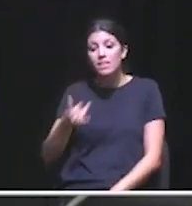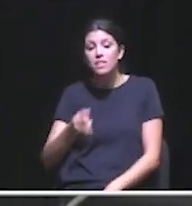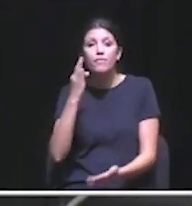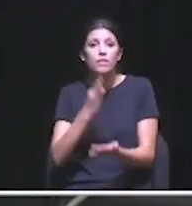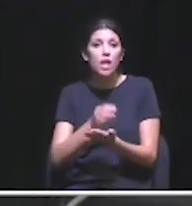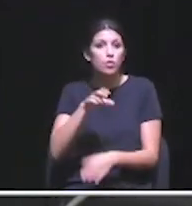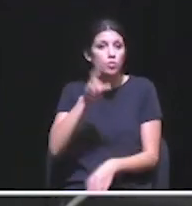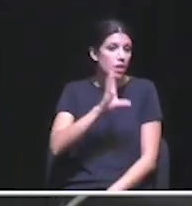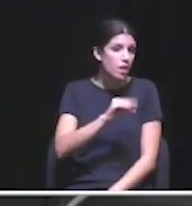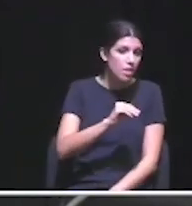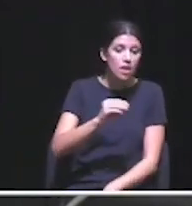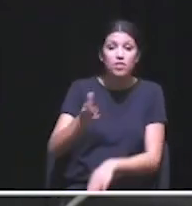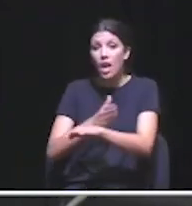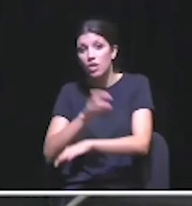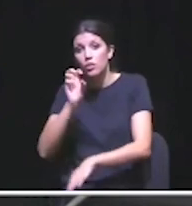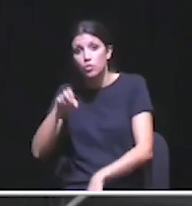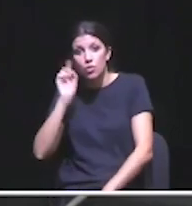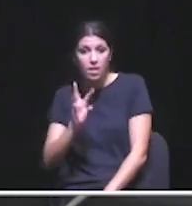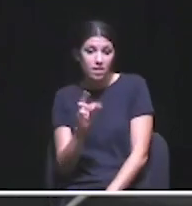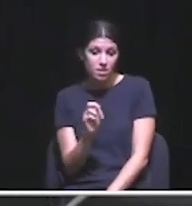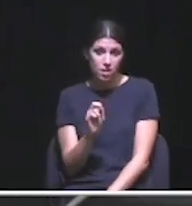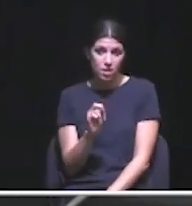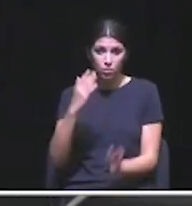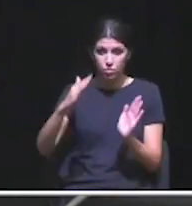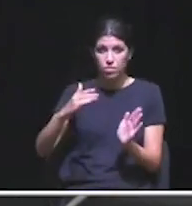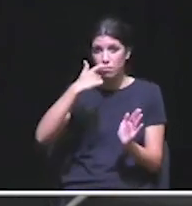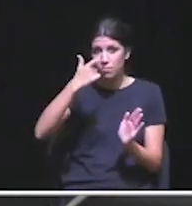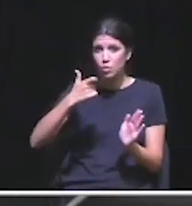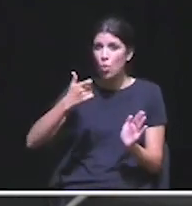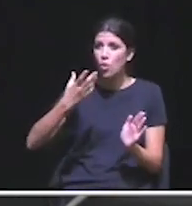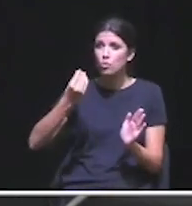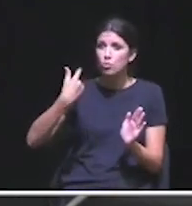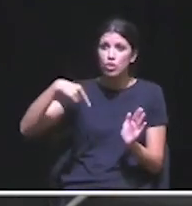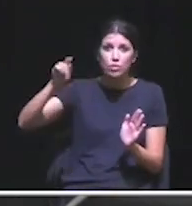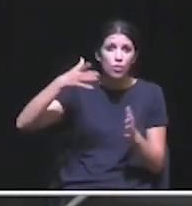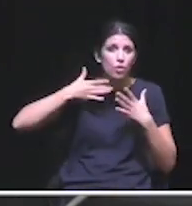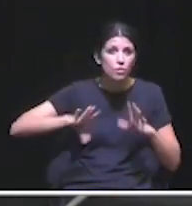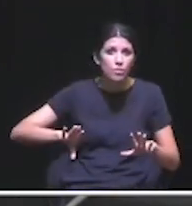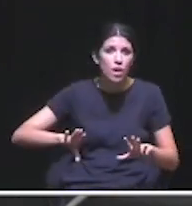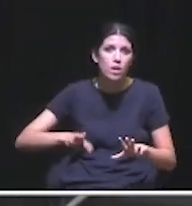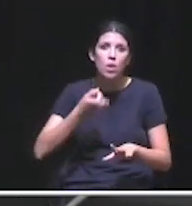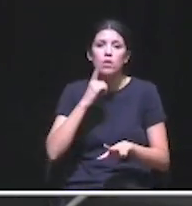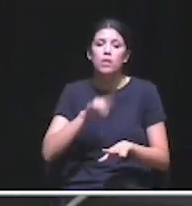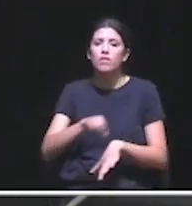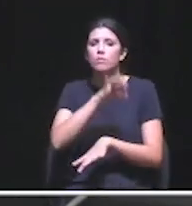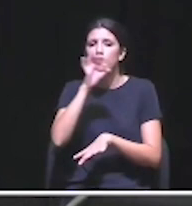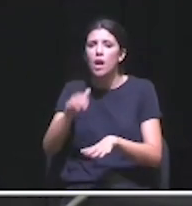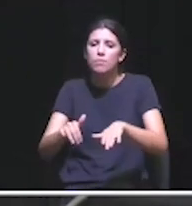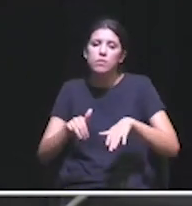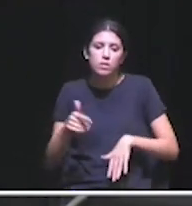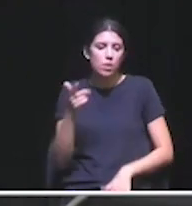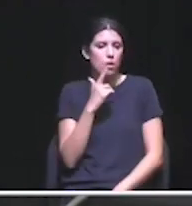do 10 de junho e do 13 de junho. Esta é uma altura de férias para muitas pessoas e nós não podemos voltar a repetir a abstenção de